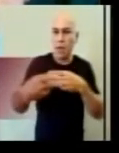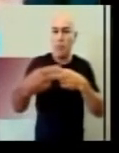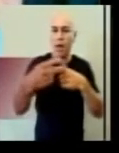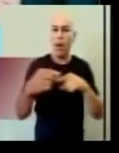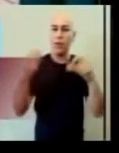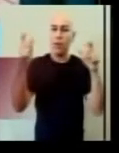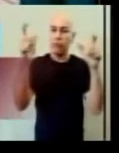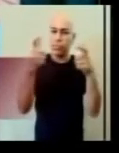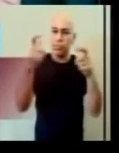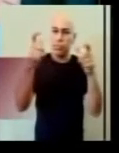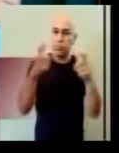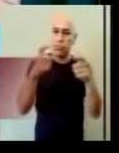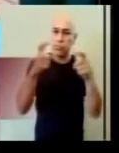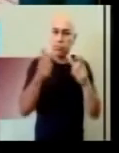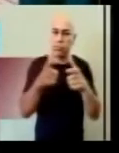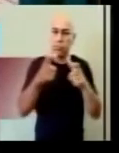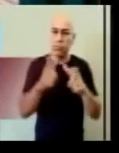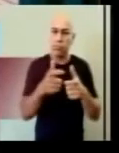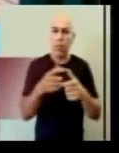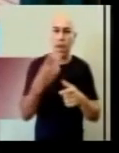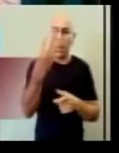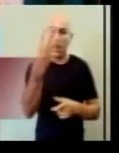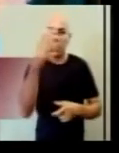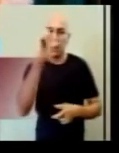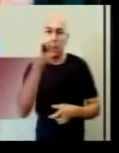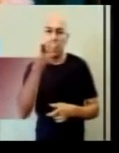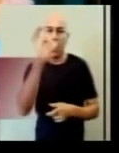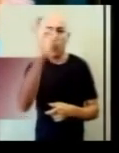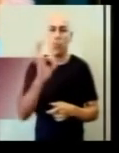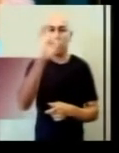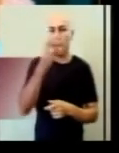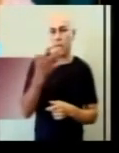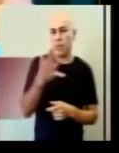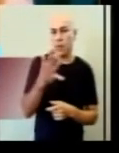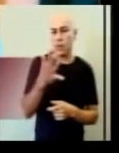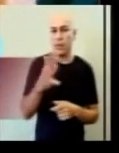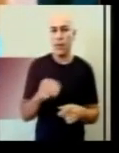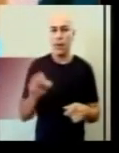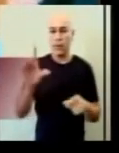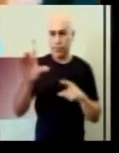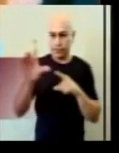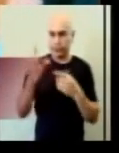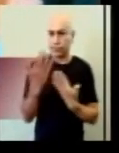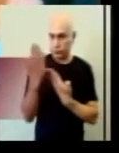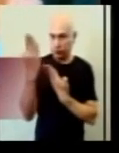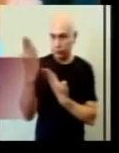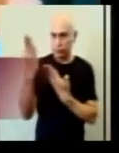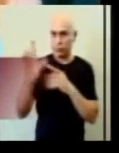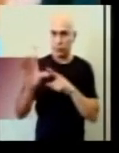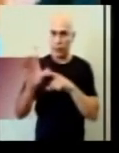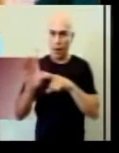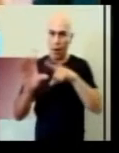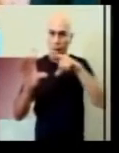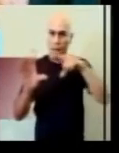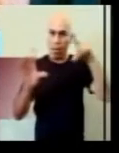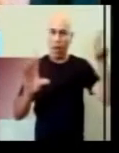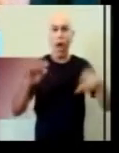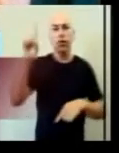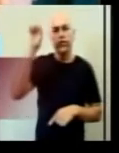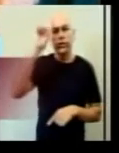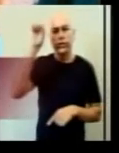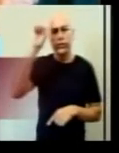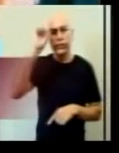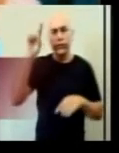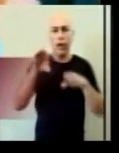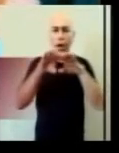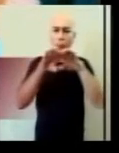tivemos uma redução de 30% dos casos. Essa é uma média móvel dos casos leves que